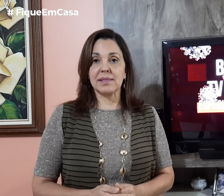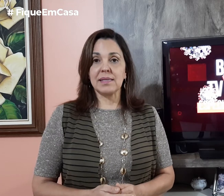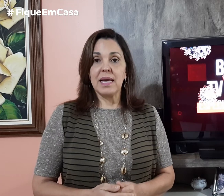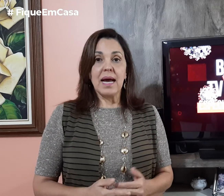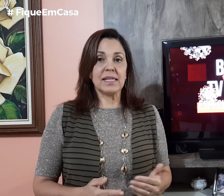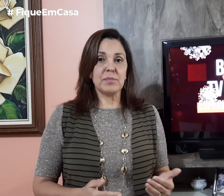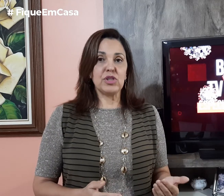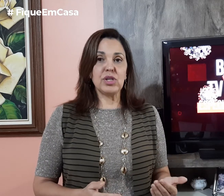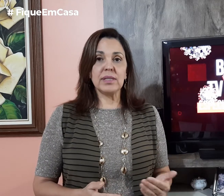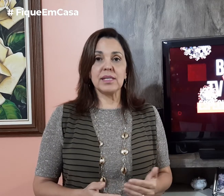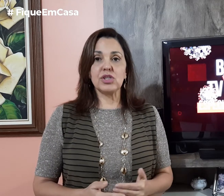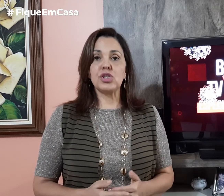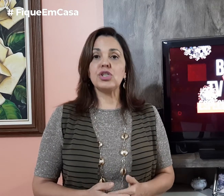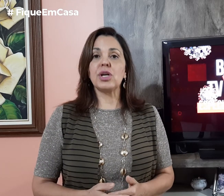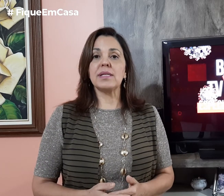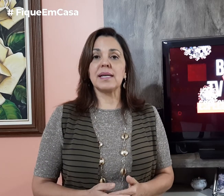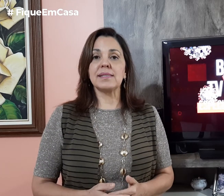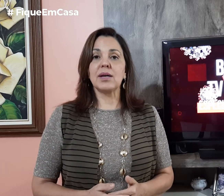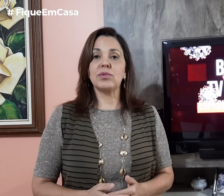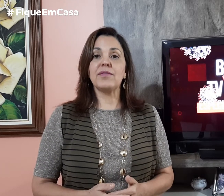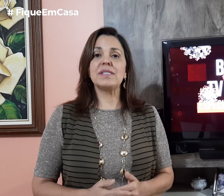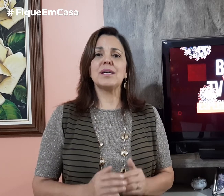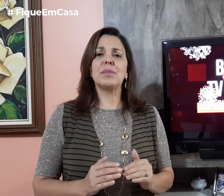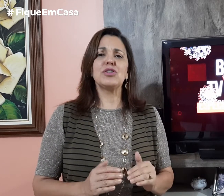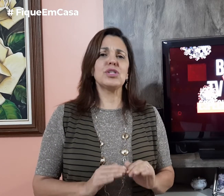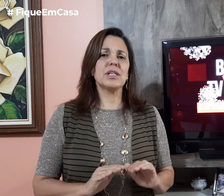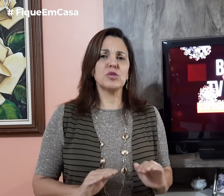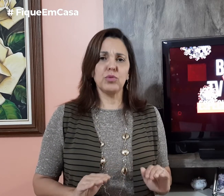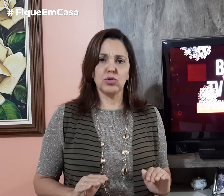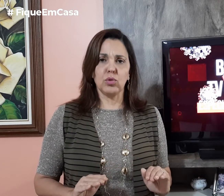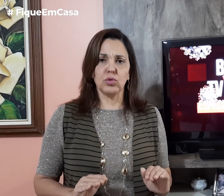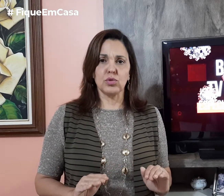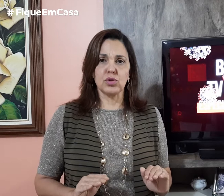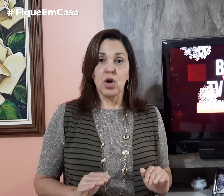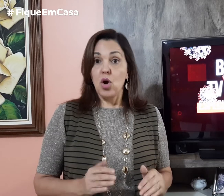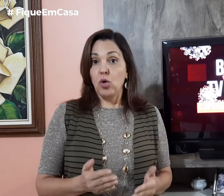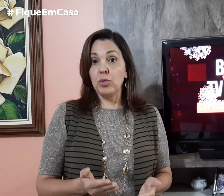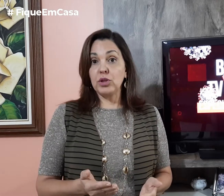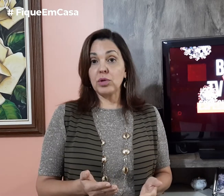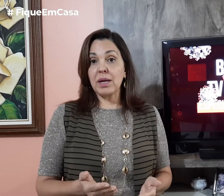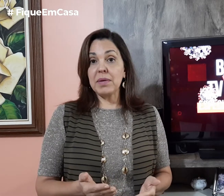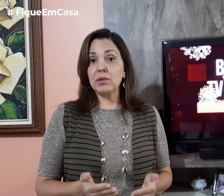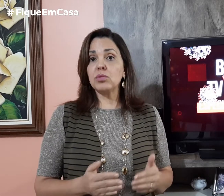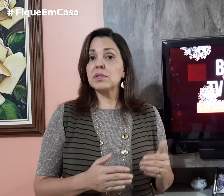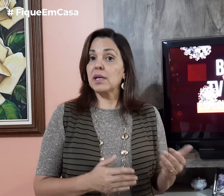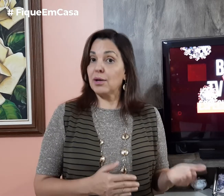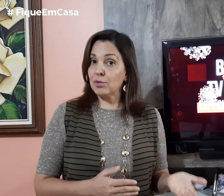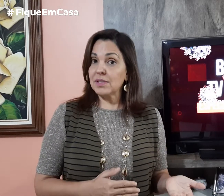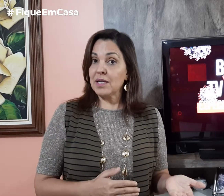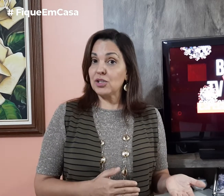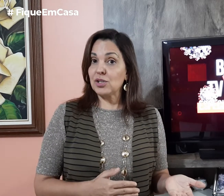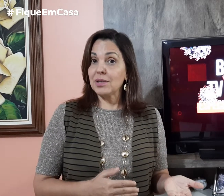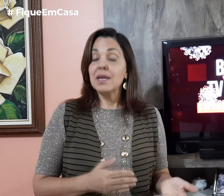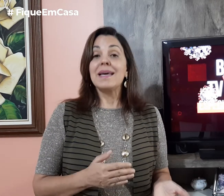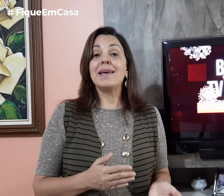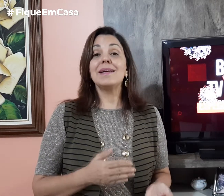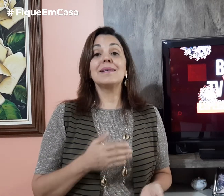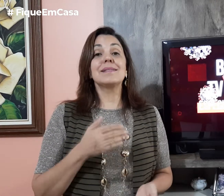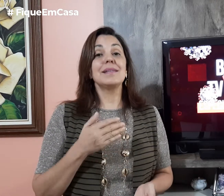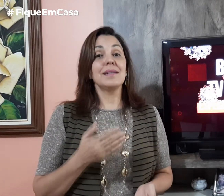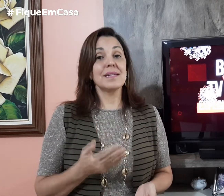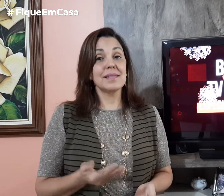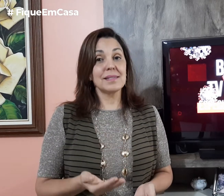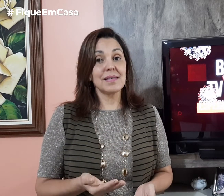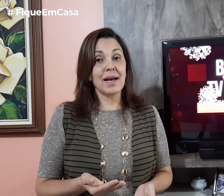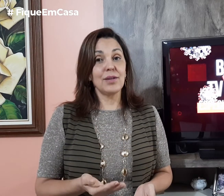máscaras. As medidas de higienização devem ser mantidas por todos. O monitoramento será constante e,